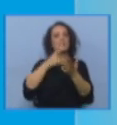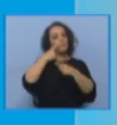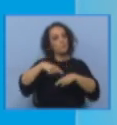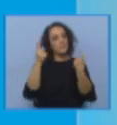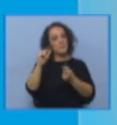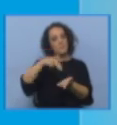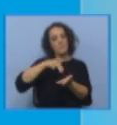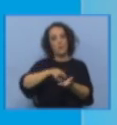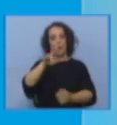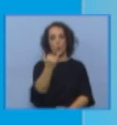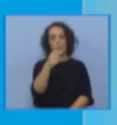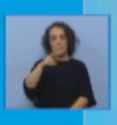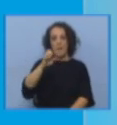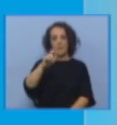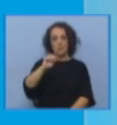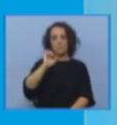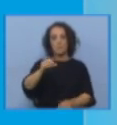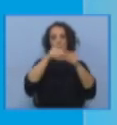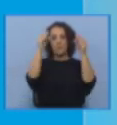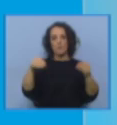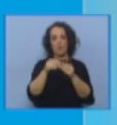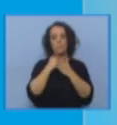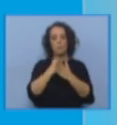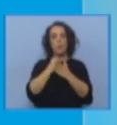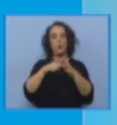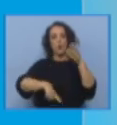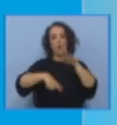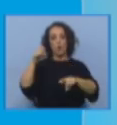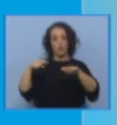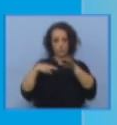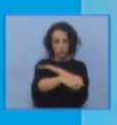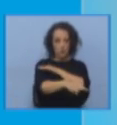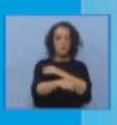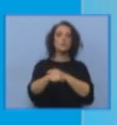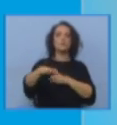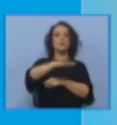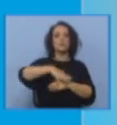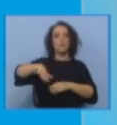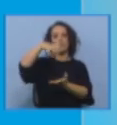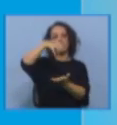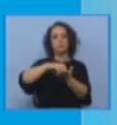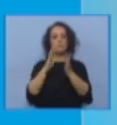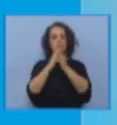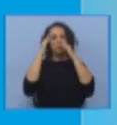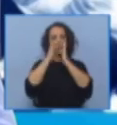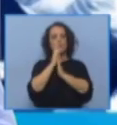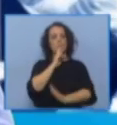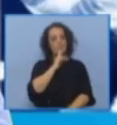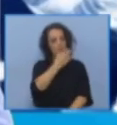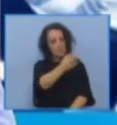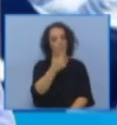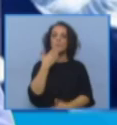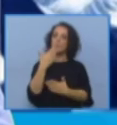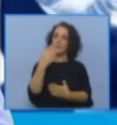também do Rui Marques, da Plataforma de Apoio aos Refugiados. É mais logo no seminário em Alfragide, seminário de Nossa Senhora de Fátima. Obrigado. Então, obrigado eu.